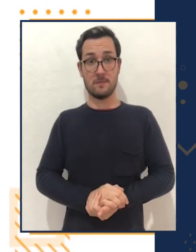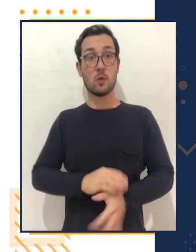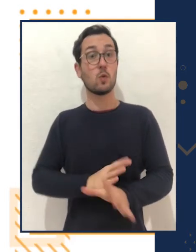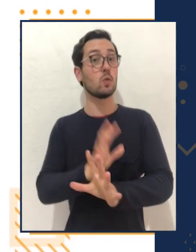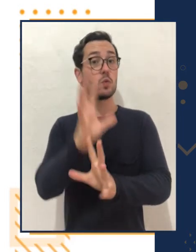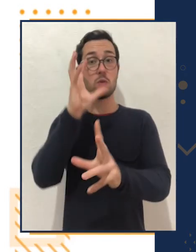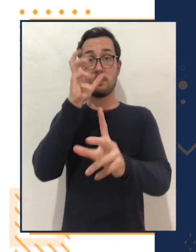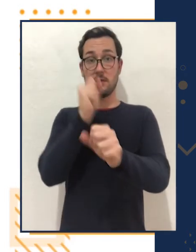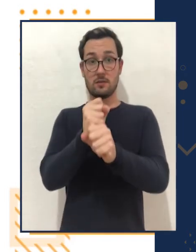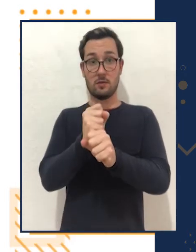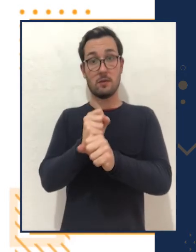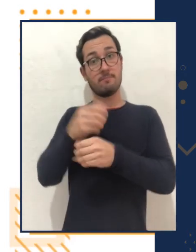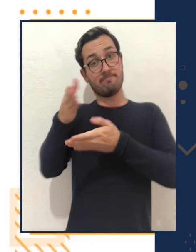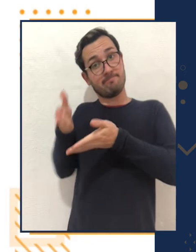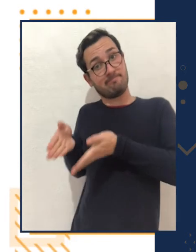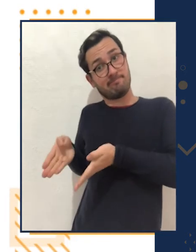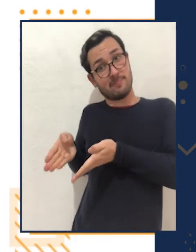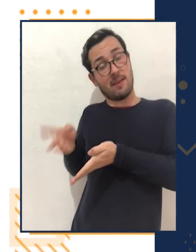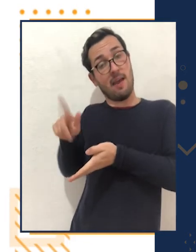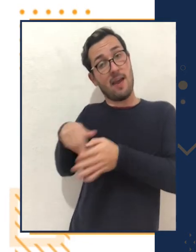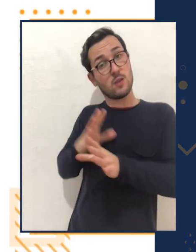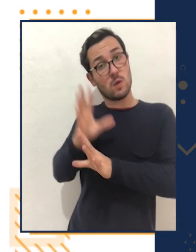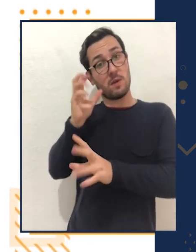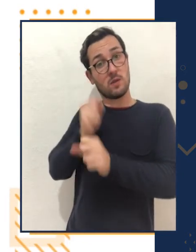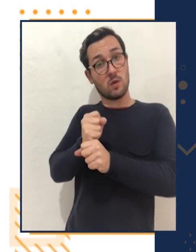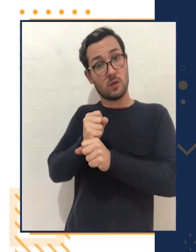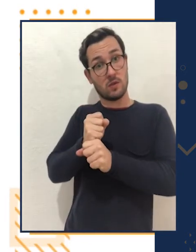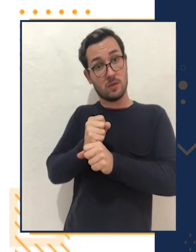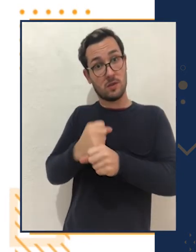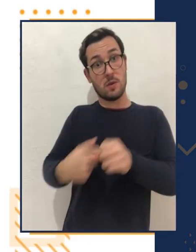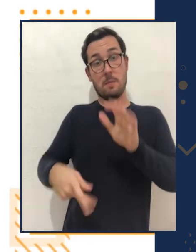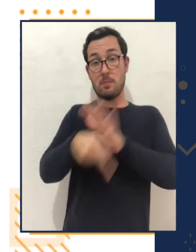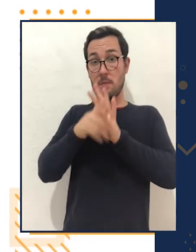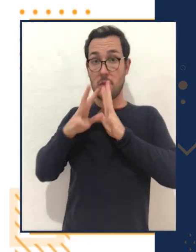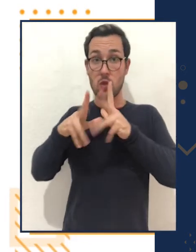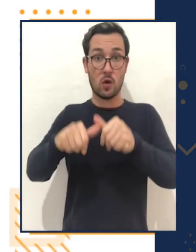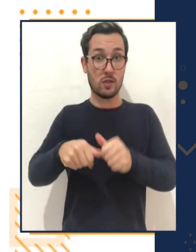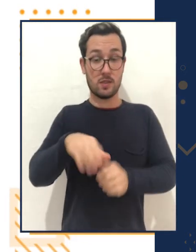nós. Então, com a escolha aleatória da direção das correntes,